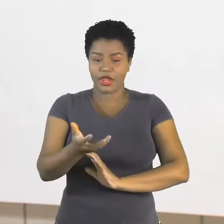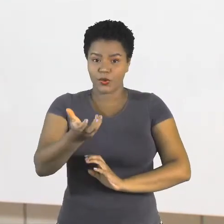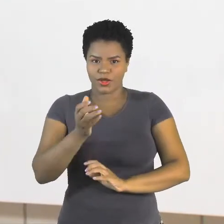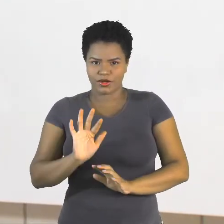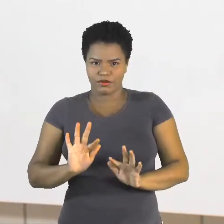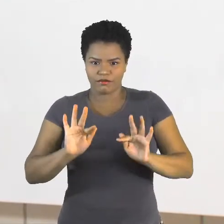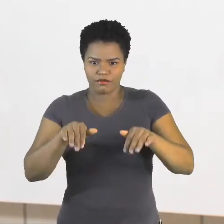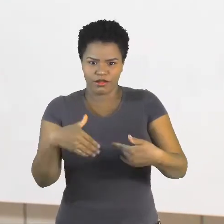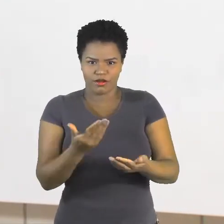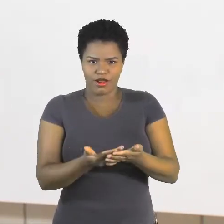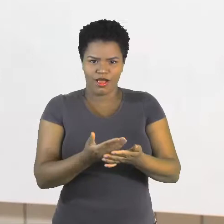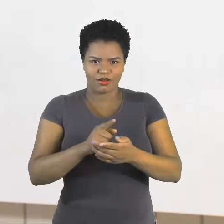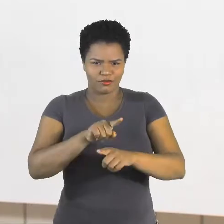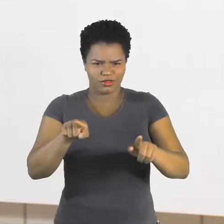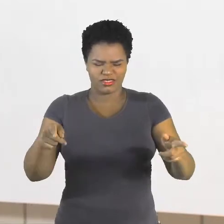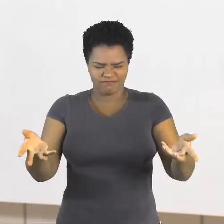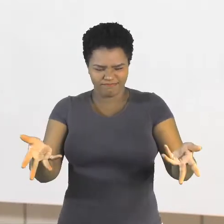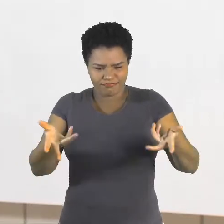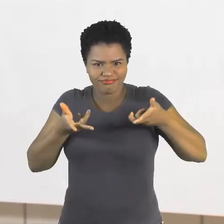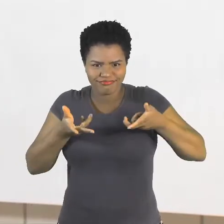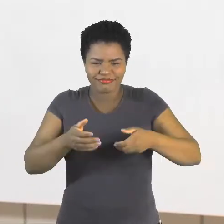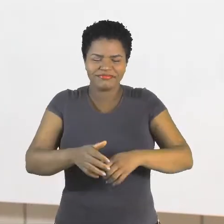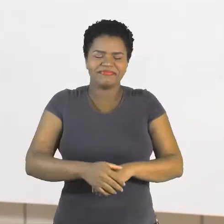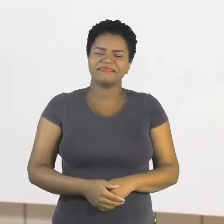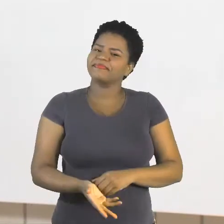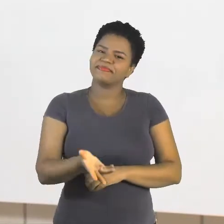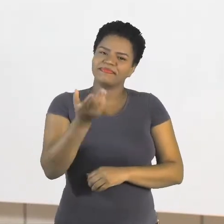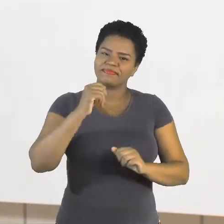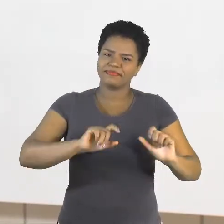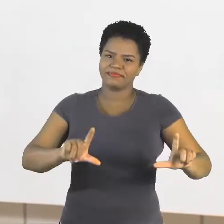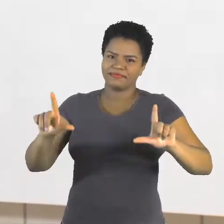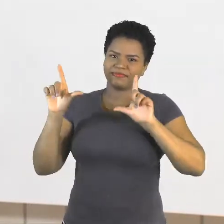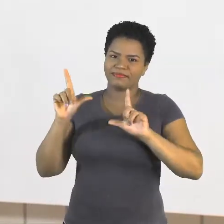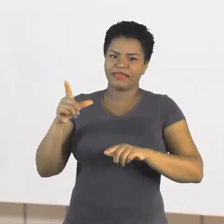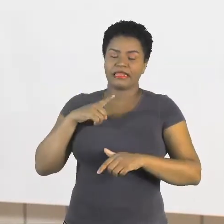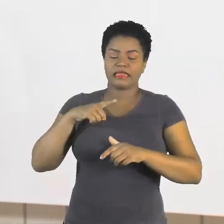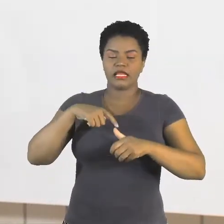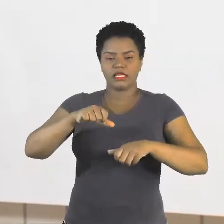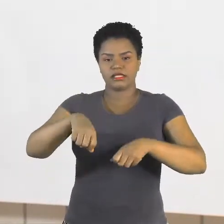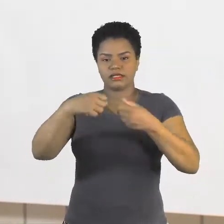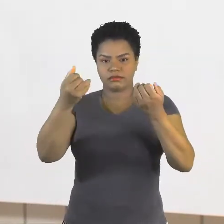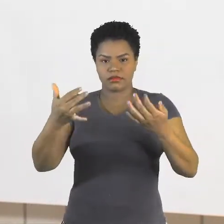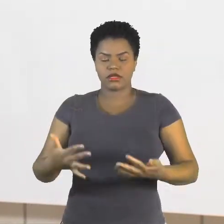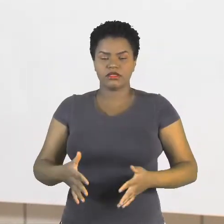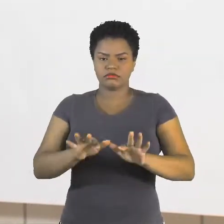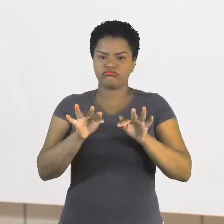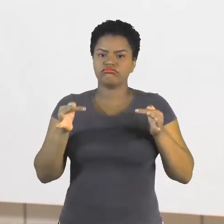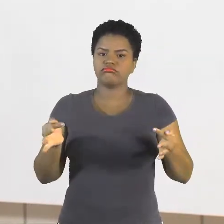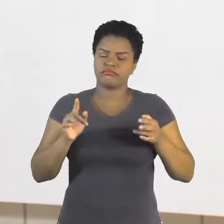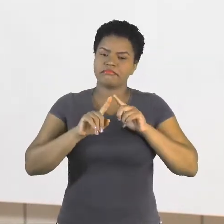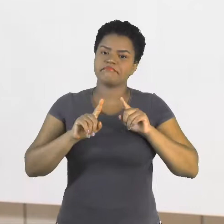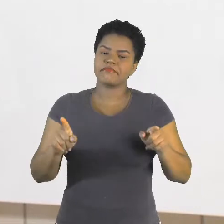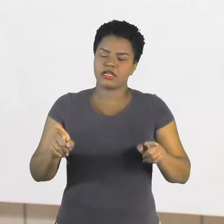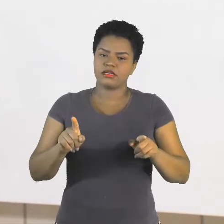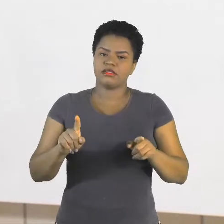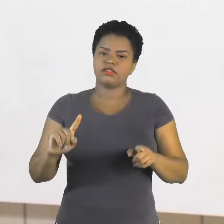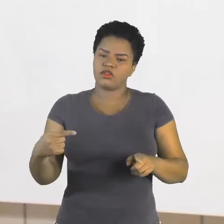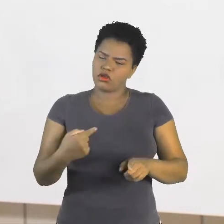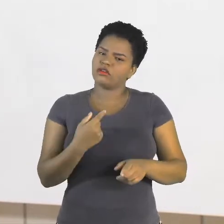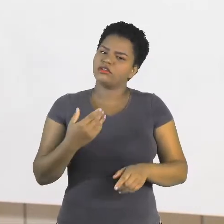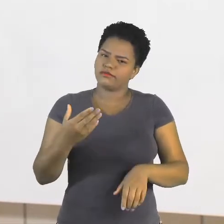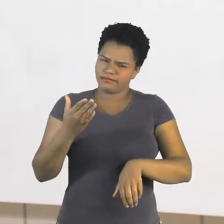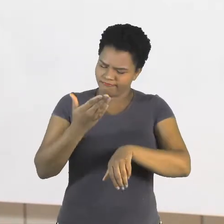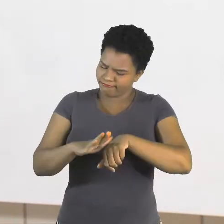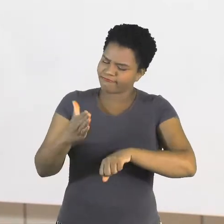aula vocês estejam feras. Então vamos para a nossa tela porque a gente tem uma definição bem simples, mas a gente vai mesmo para a prática,